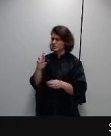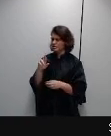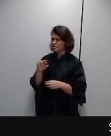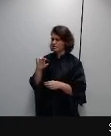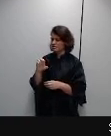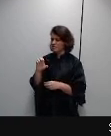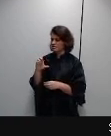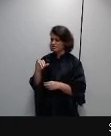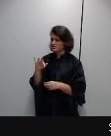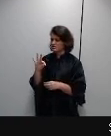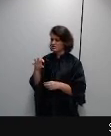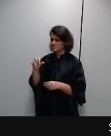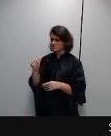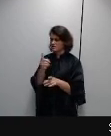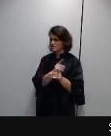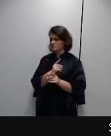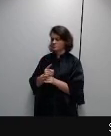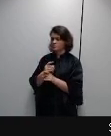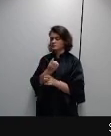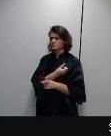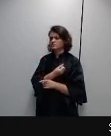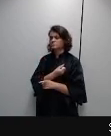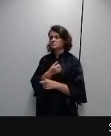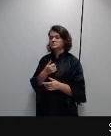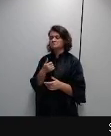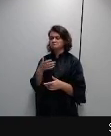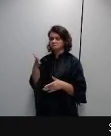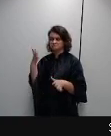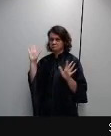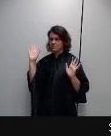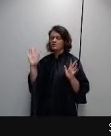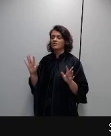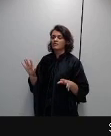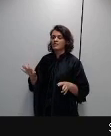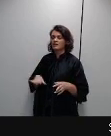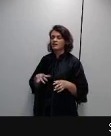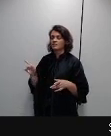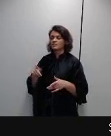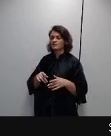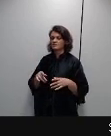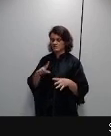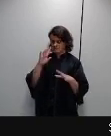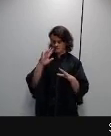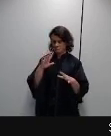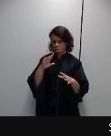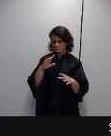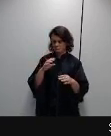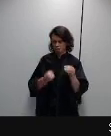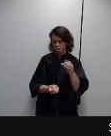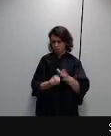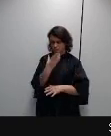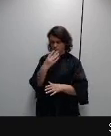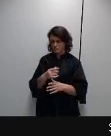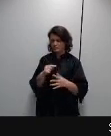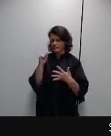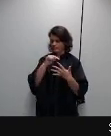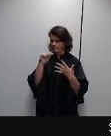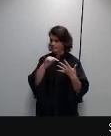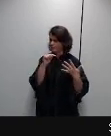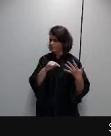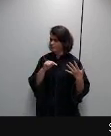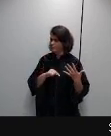nº tal e originaram os débitos inscritos na sede as digitais de PIS e cofins